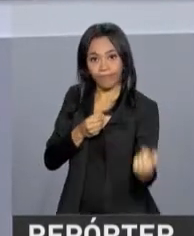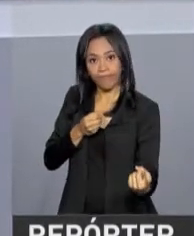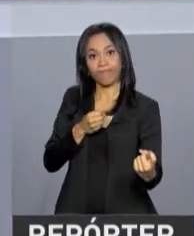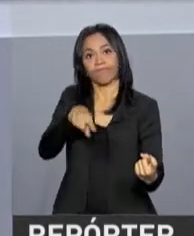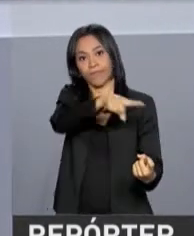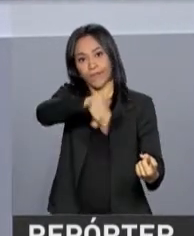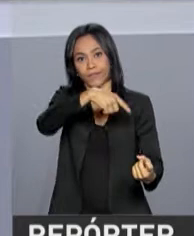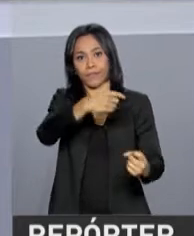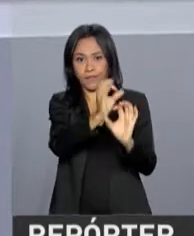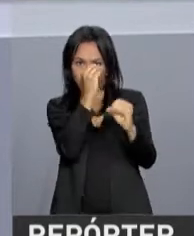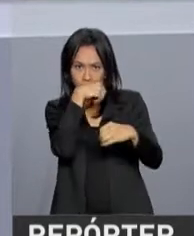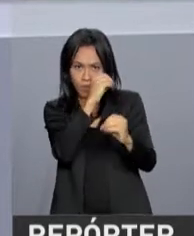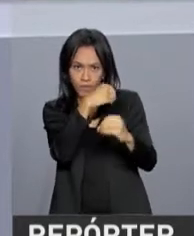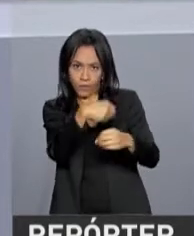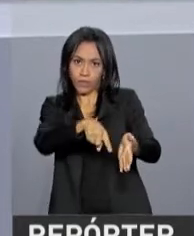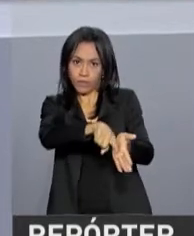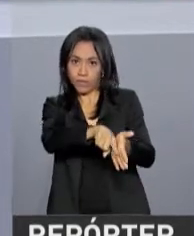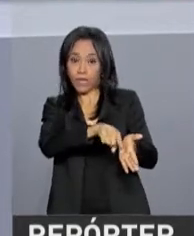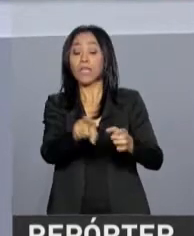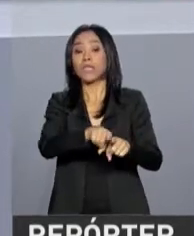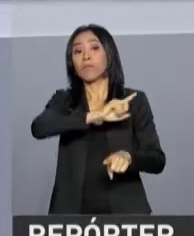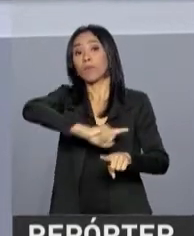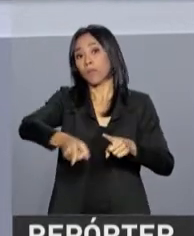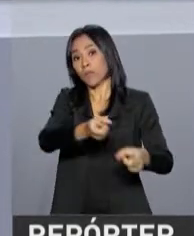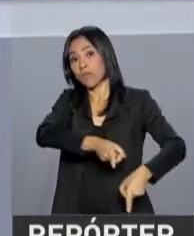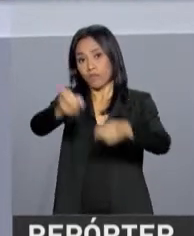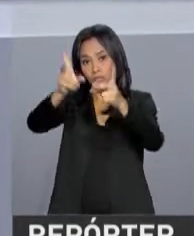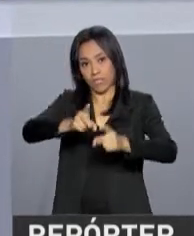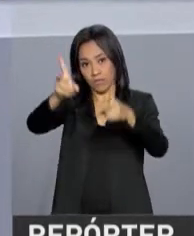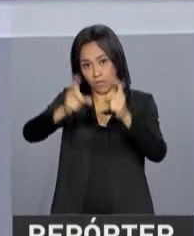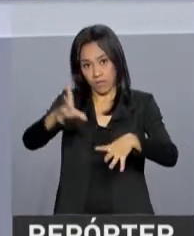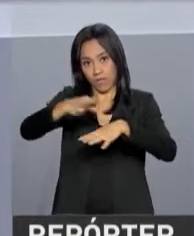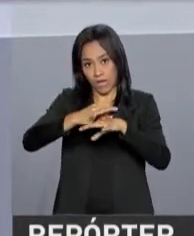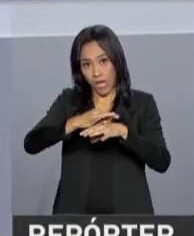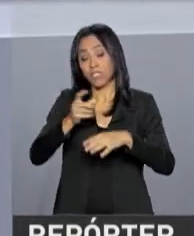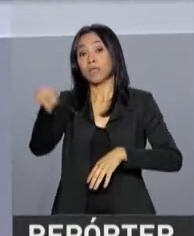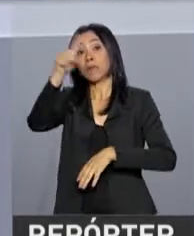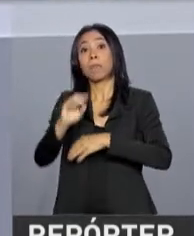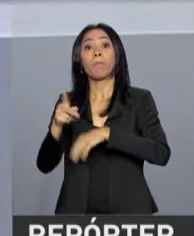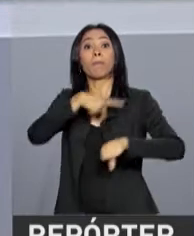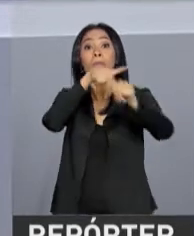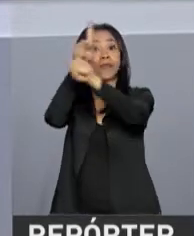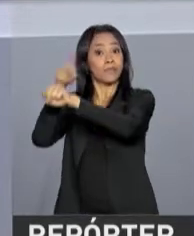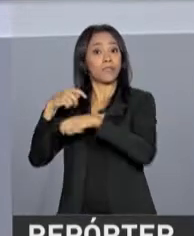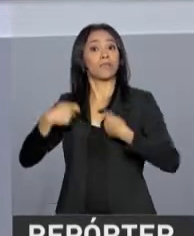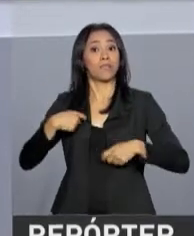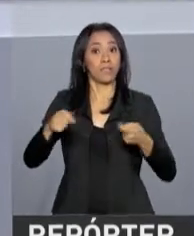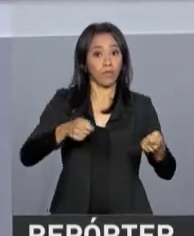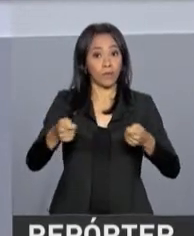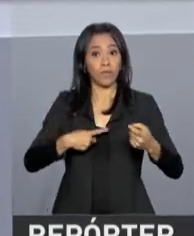investigados também será suspensa a exportação das empresas investigadas para países que exigem controle sanitário da bactéria